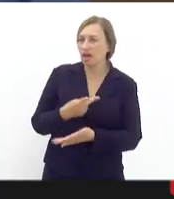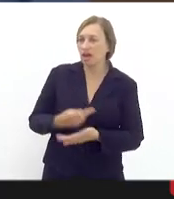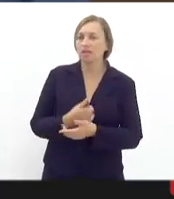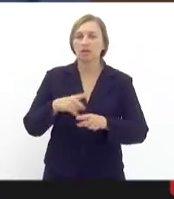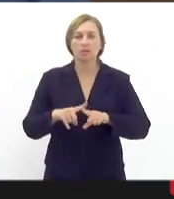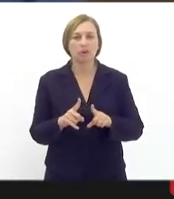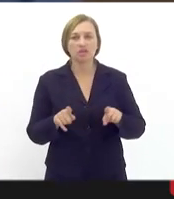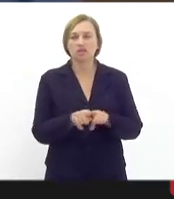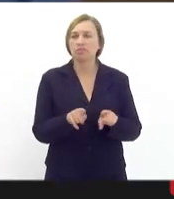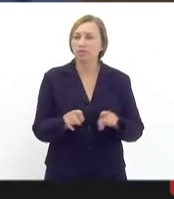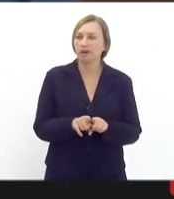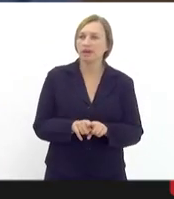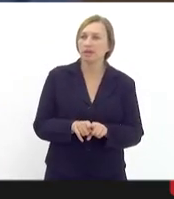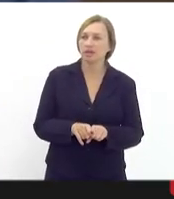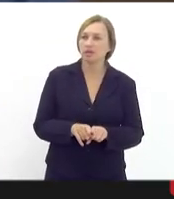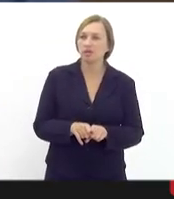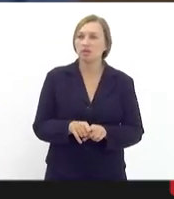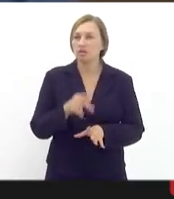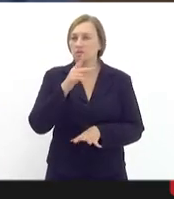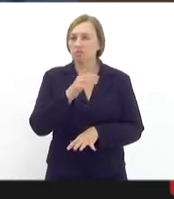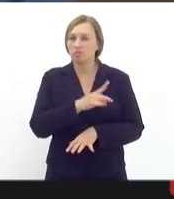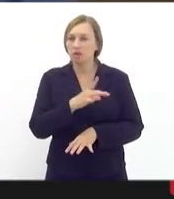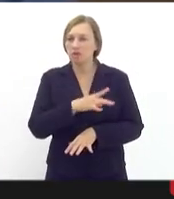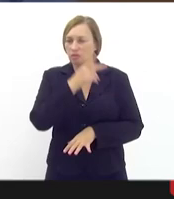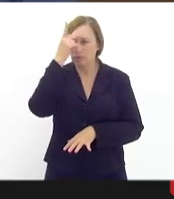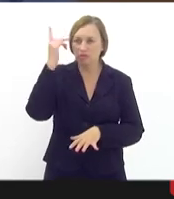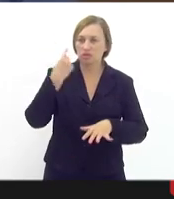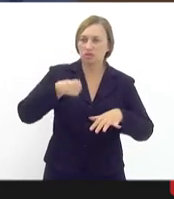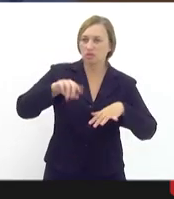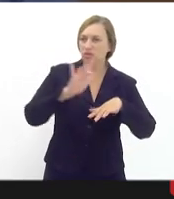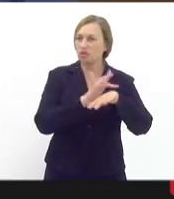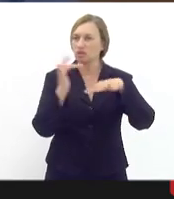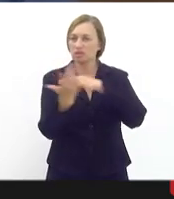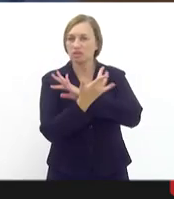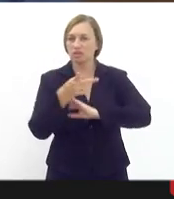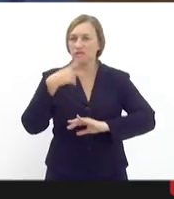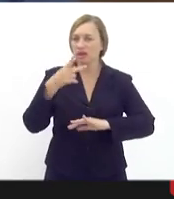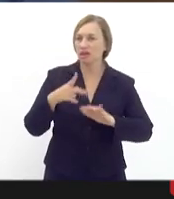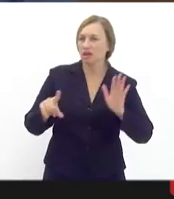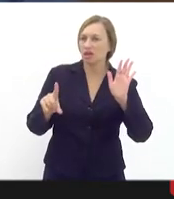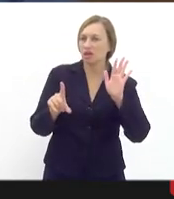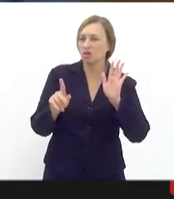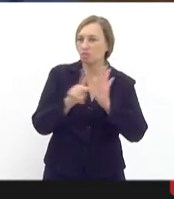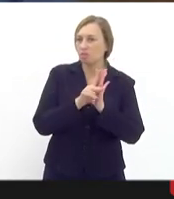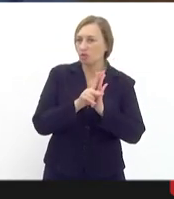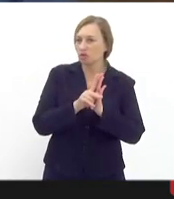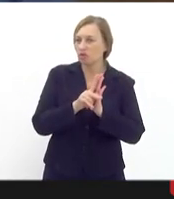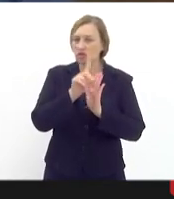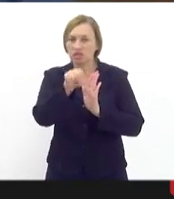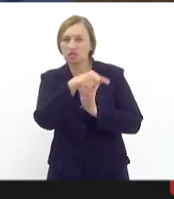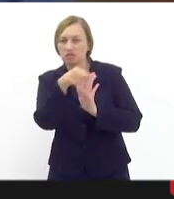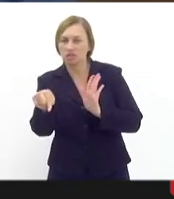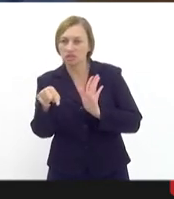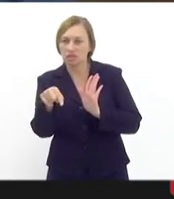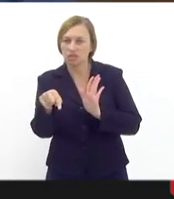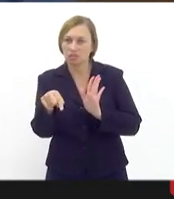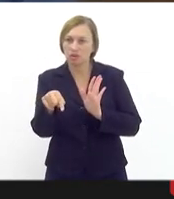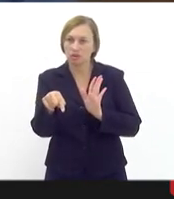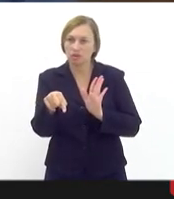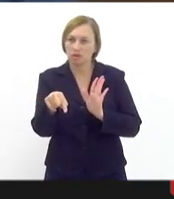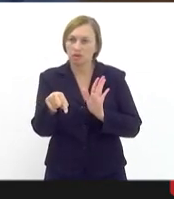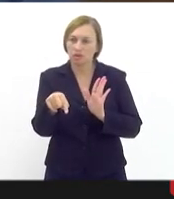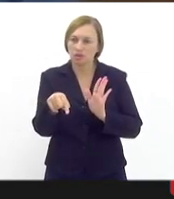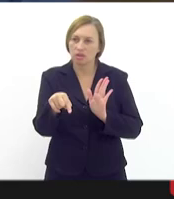nos intimidar com gente que foi para as redes sociais dizer que era um projeto que iria instituir censura, proibir